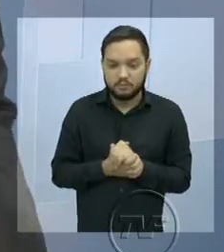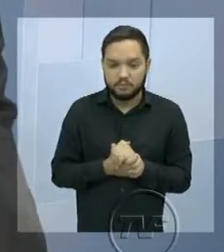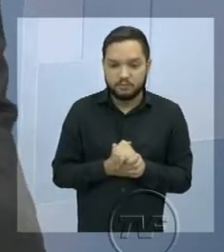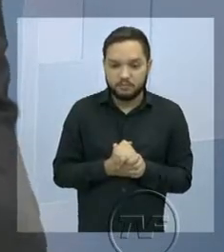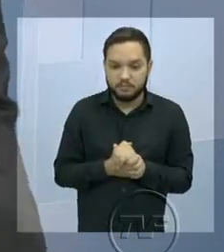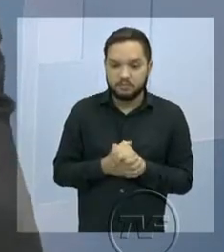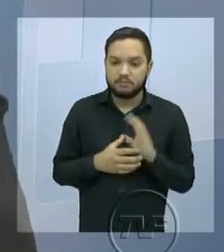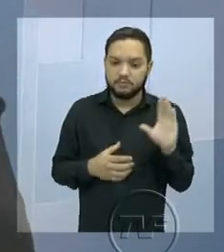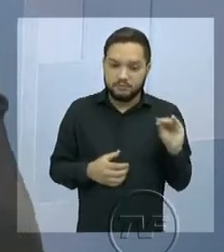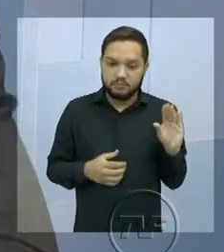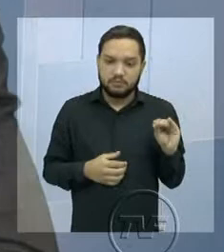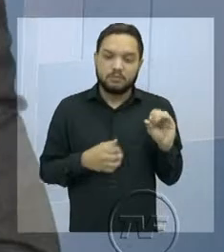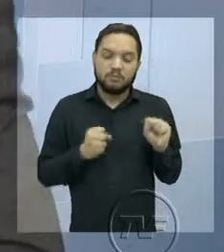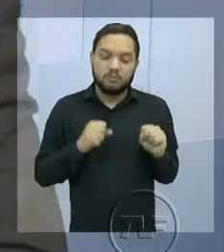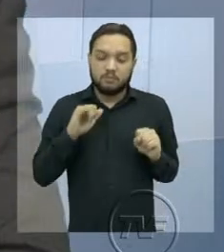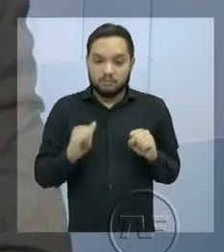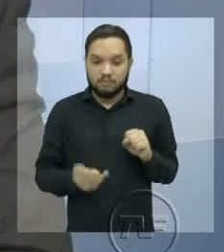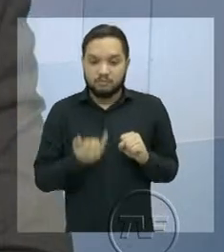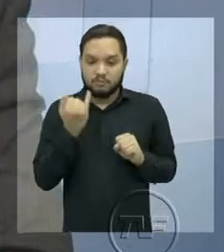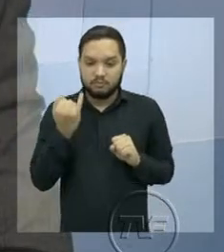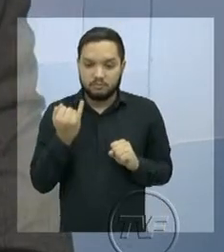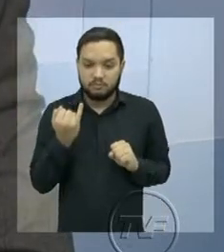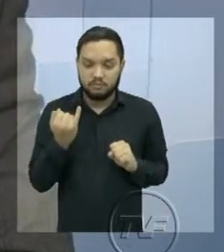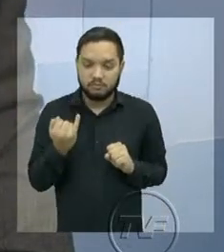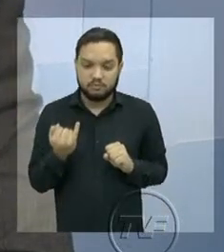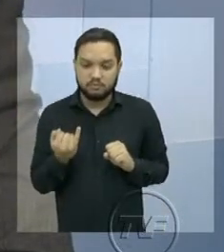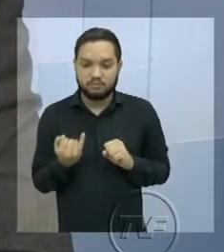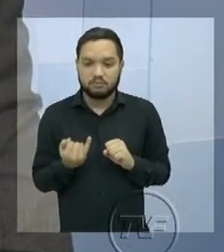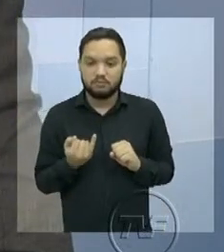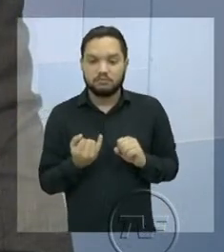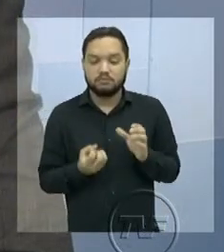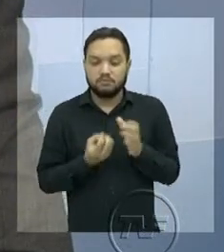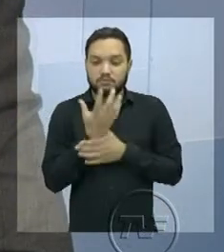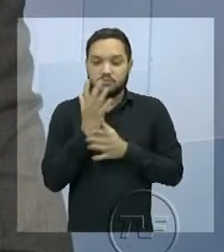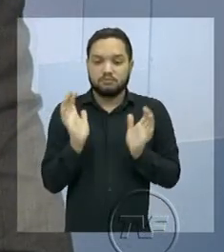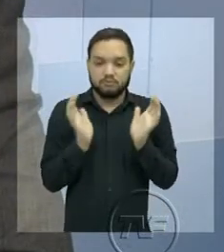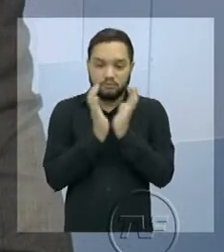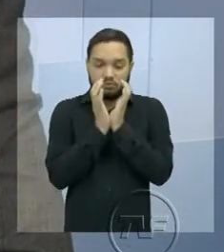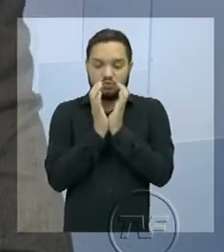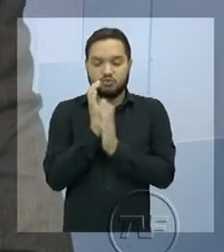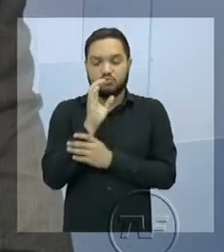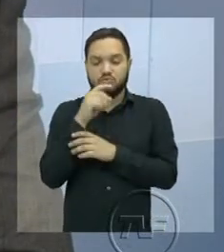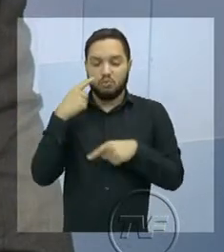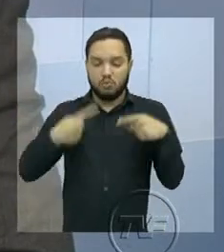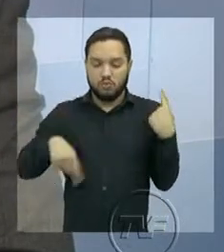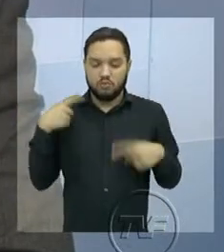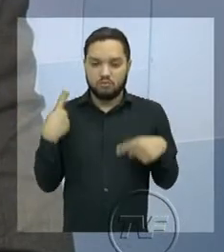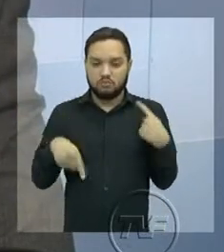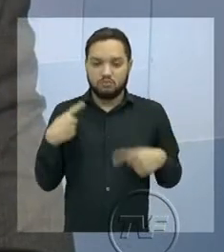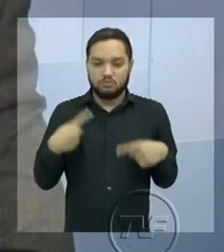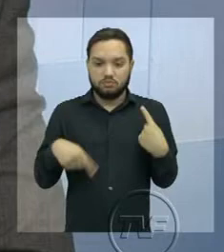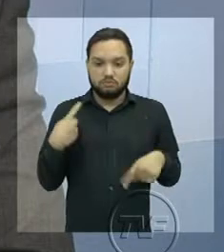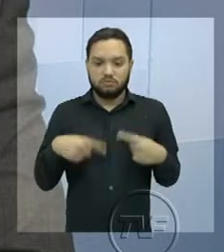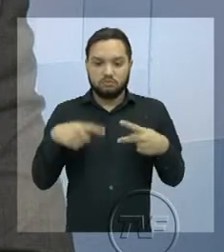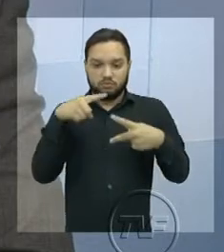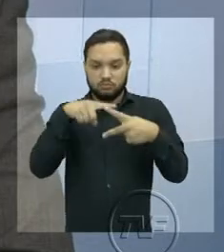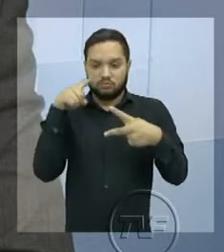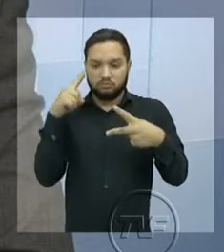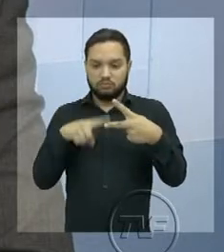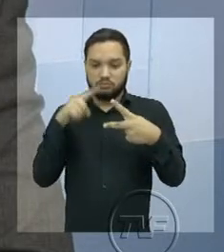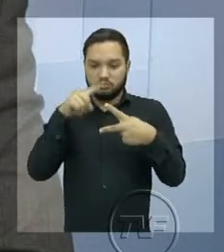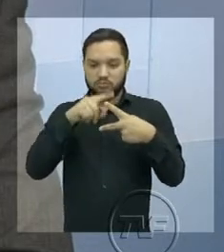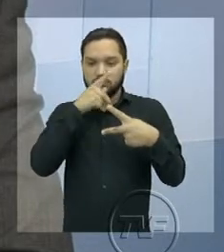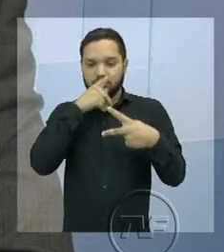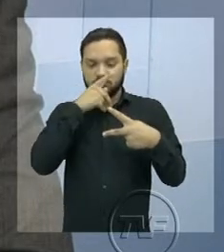Então, o Ciro tem uma grande oportunidade de criar um centro político, somente com essas duas